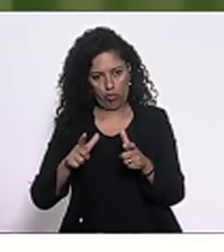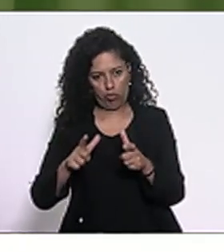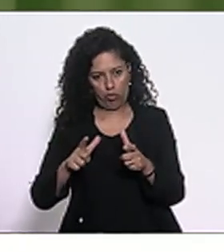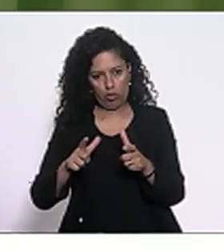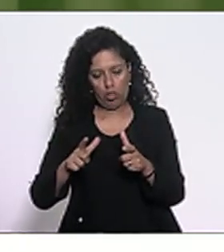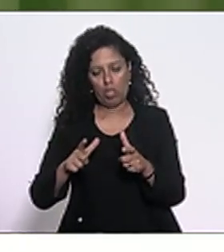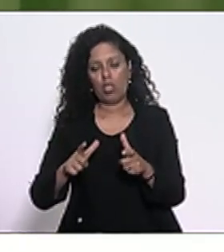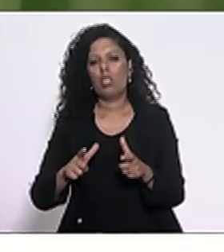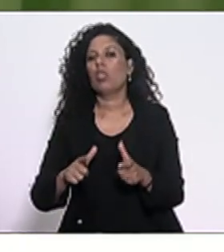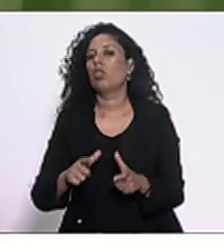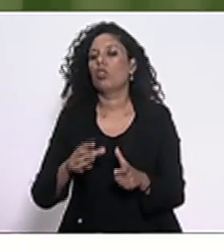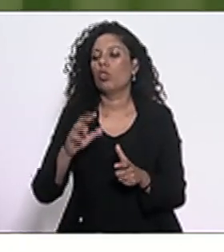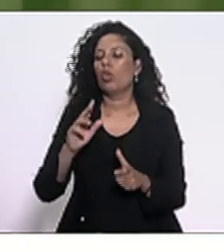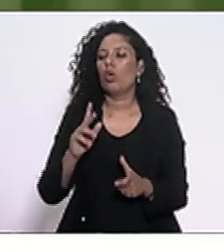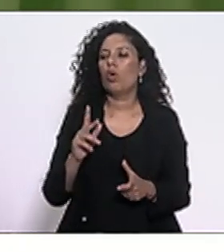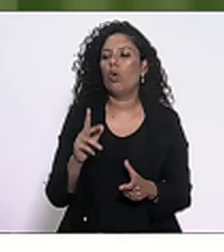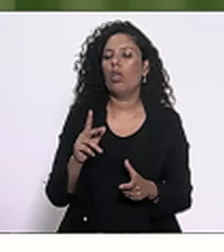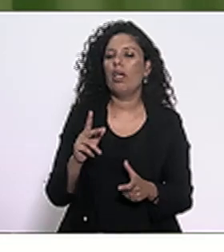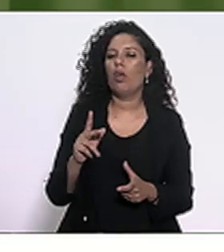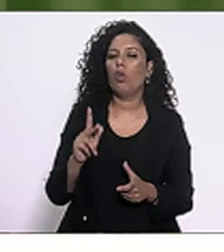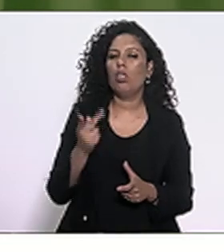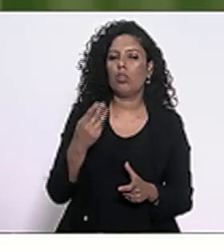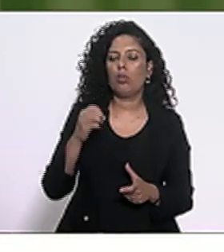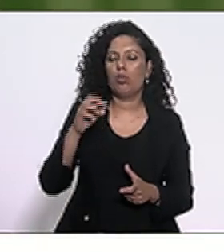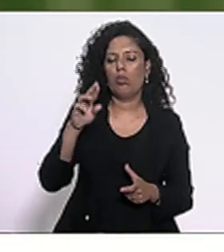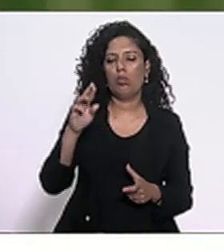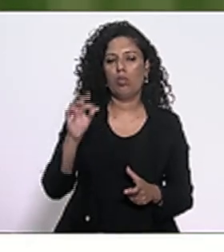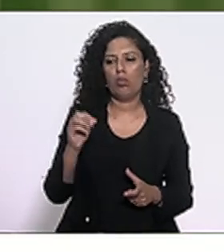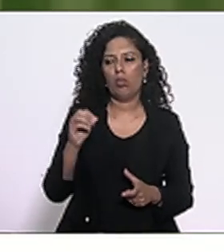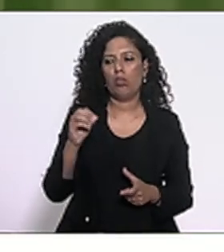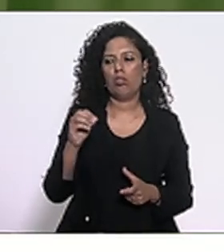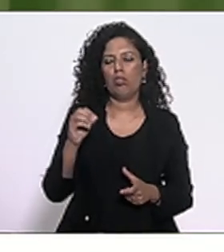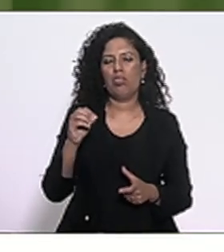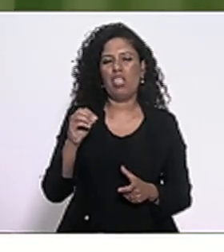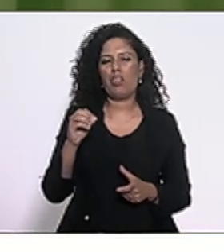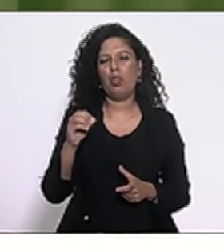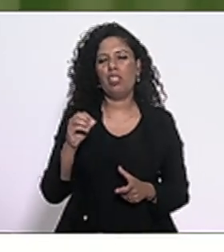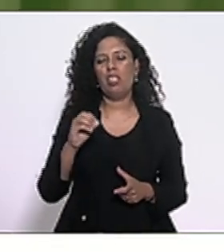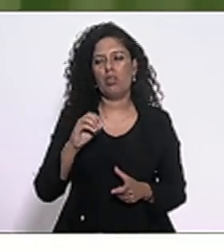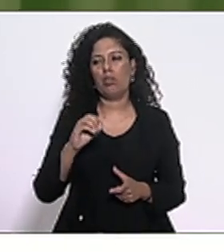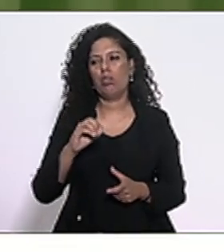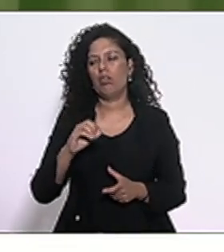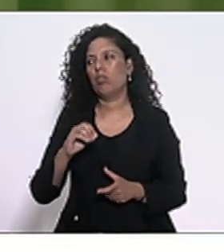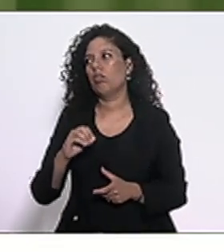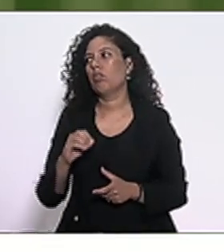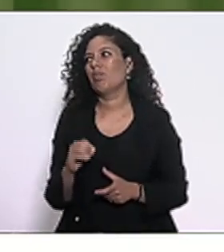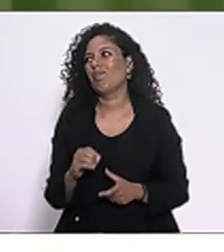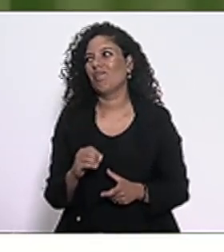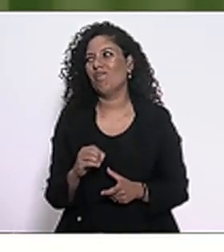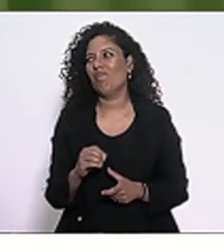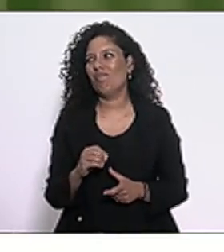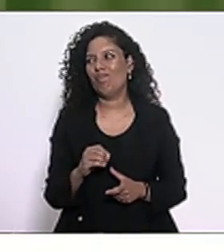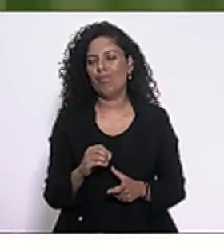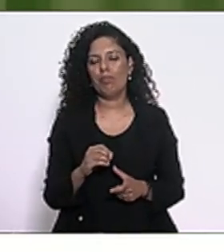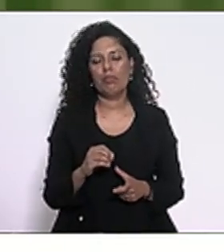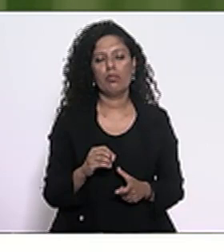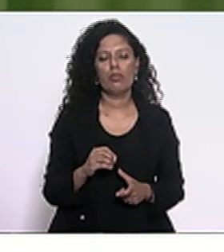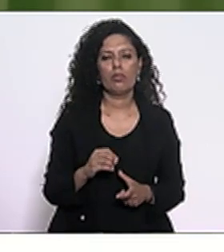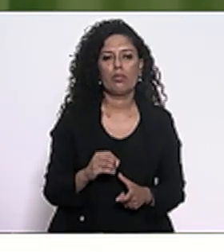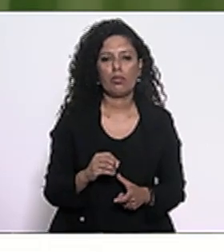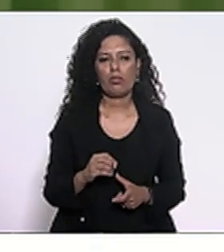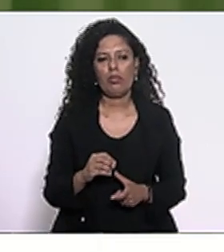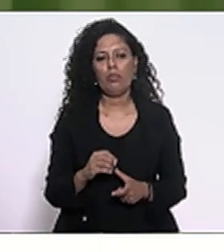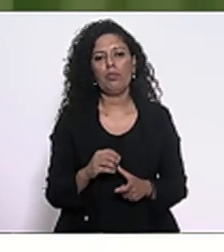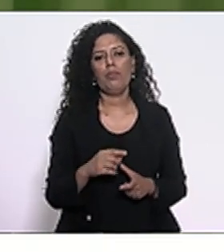né, onde fica o mainframe e umas blades nossas ali. Então, o CERPRO acolheu o data center do Proderj